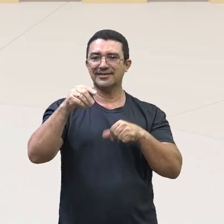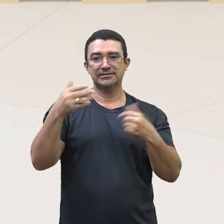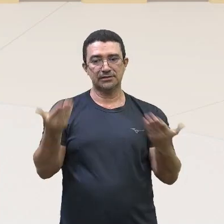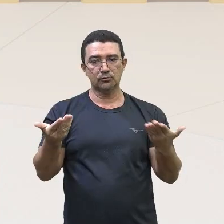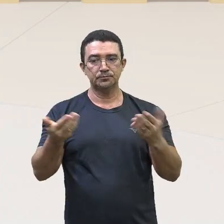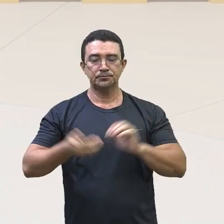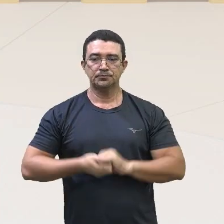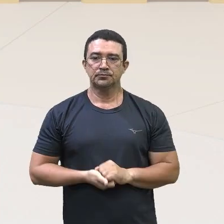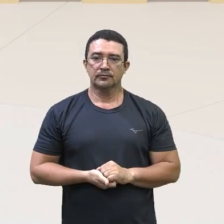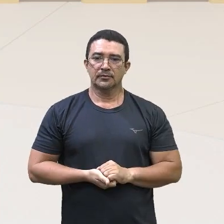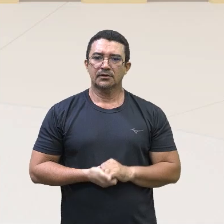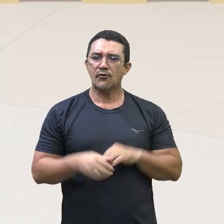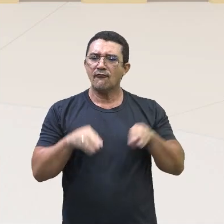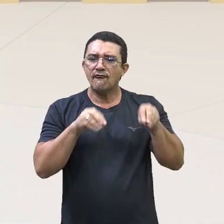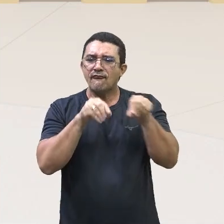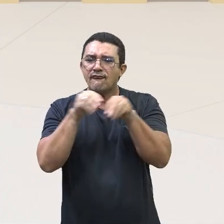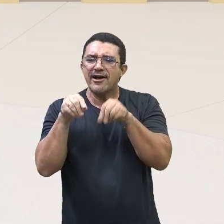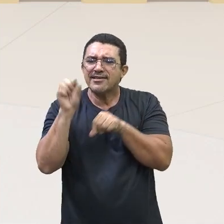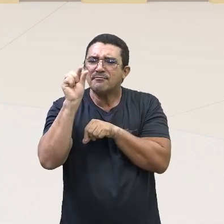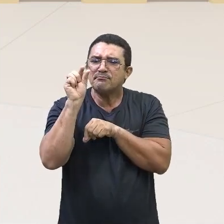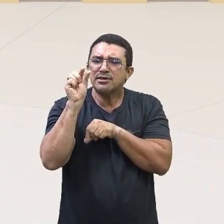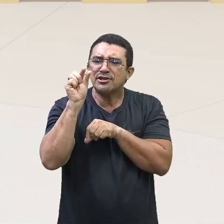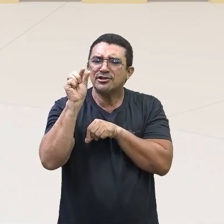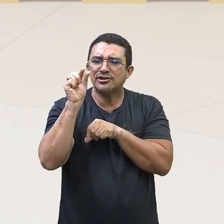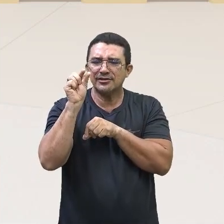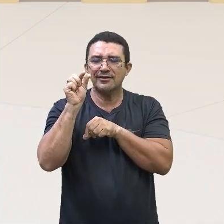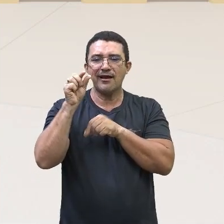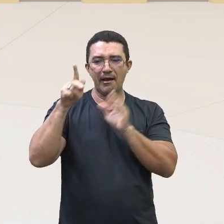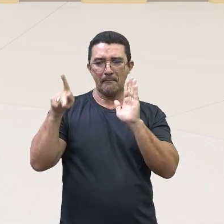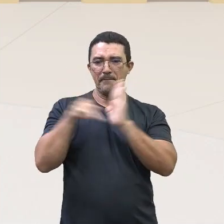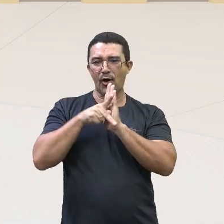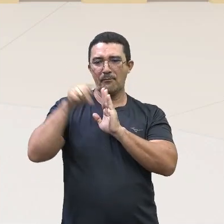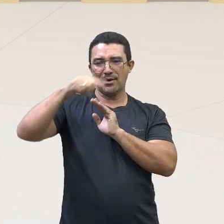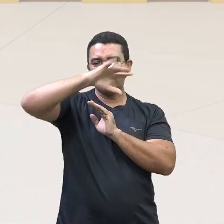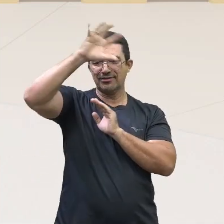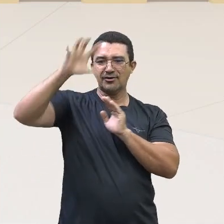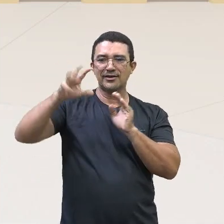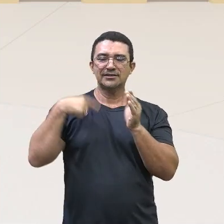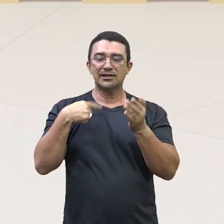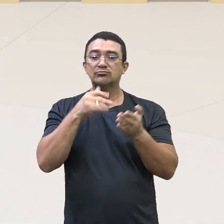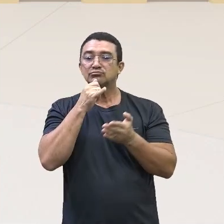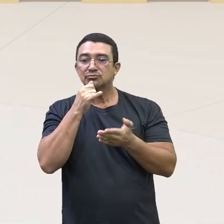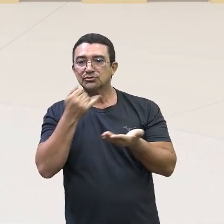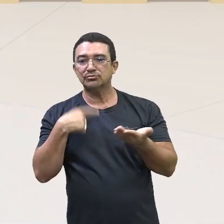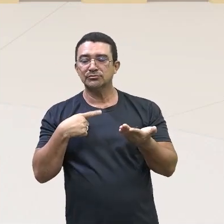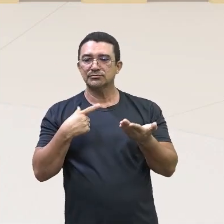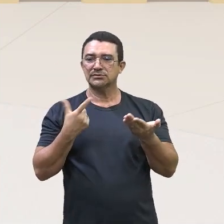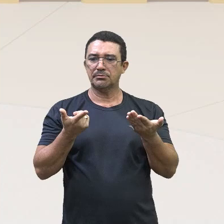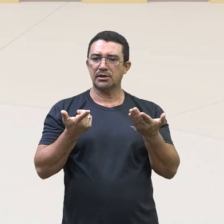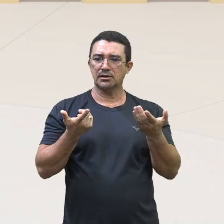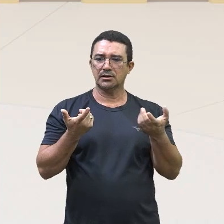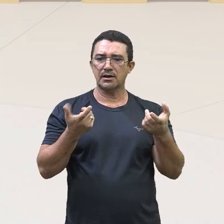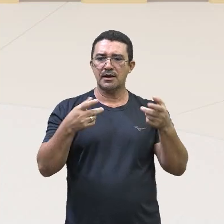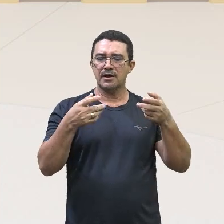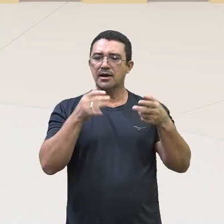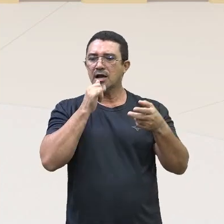essa questão, né? Farinha ovinha. E aí, lógico, ele faz o apelo para a questão dos pratos, porque